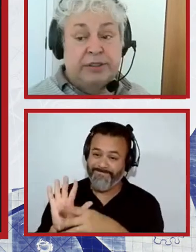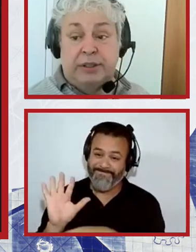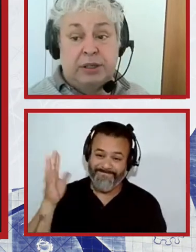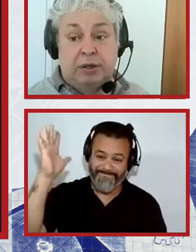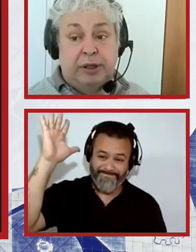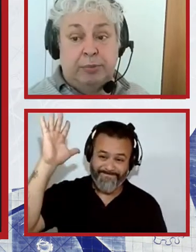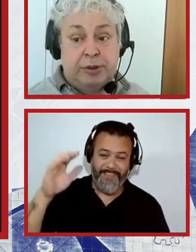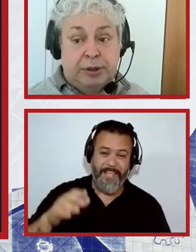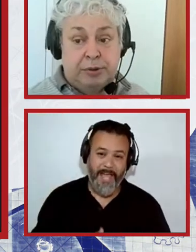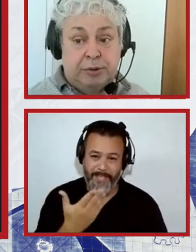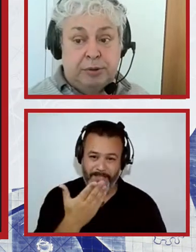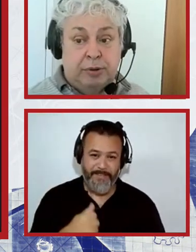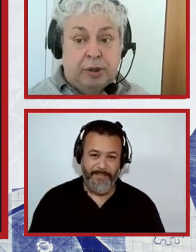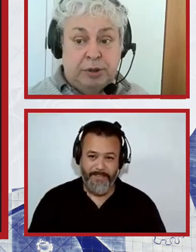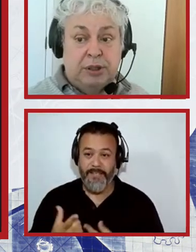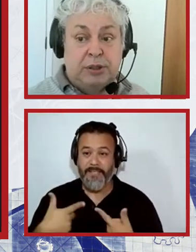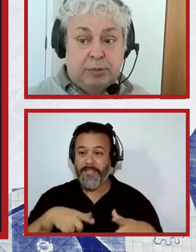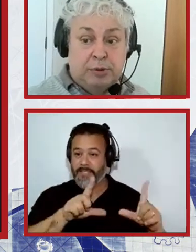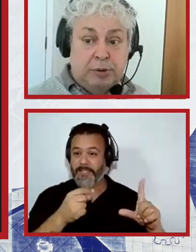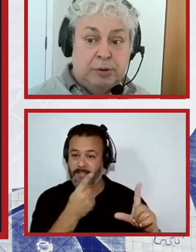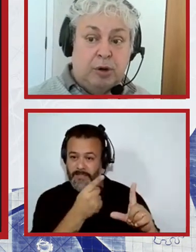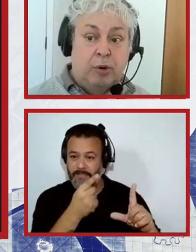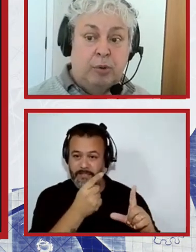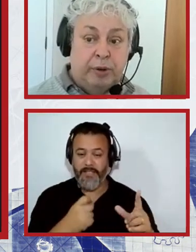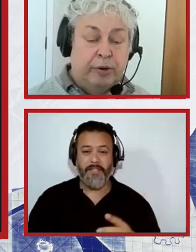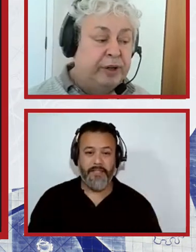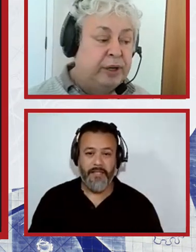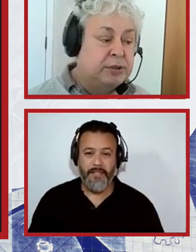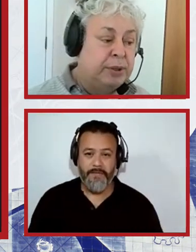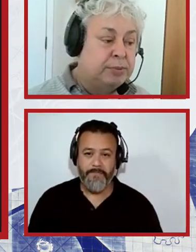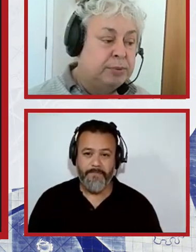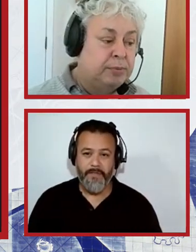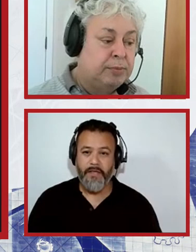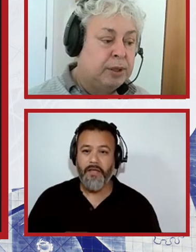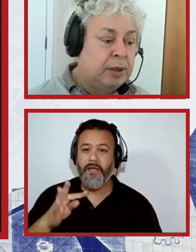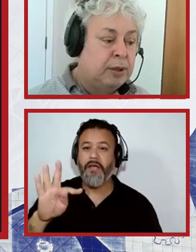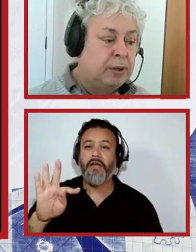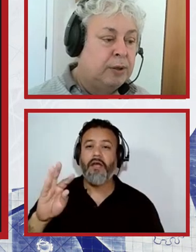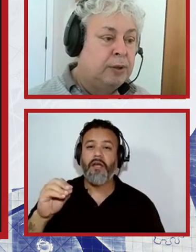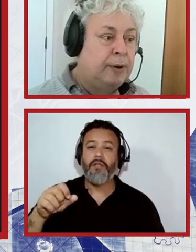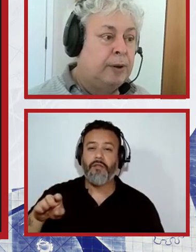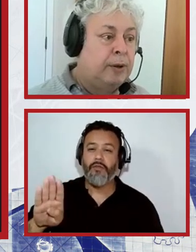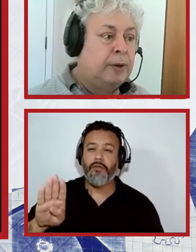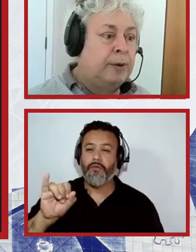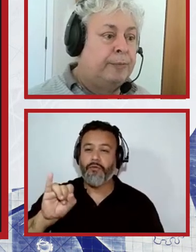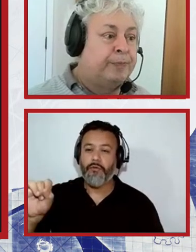Mas nós na universidade não temos isso. Nós utilizamos só o microfone mesmo.